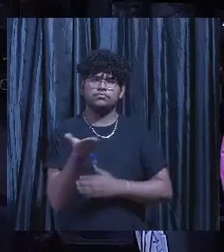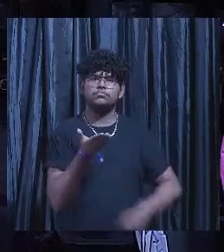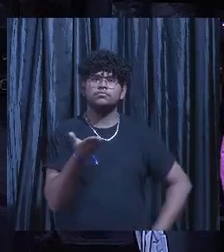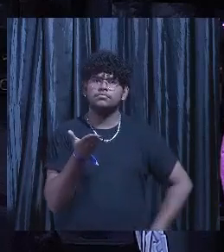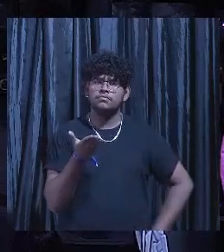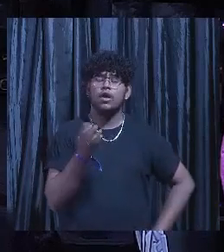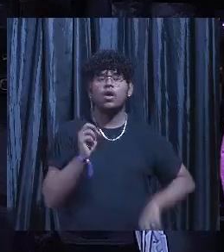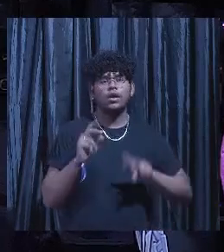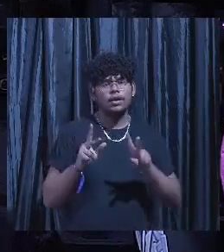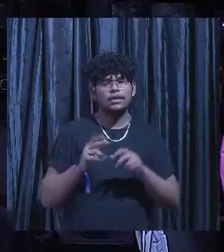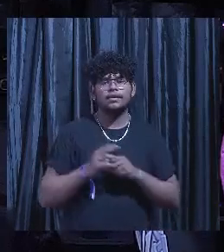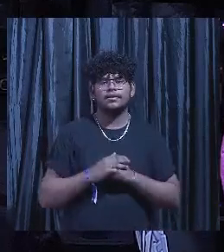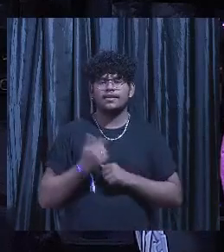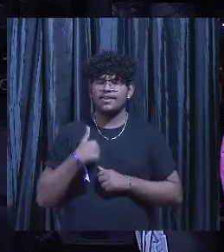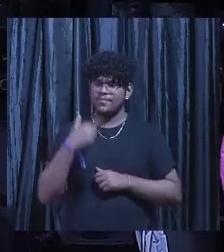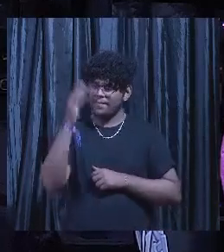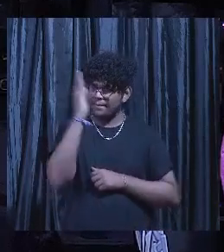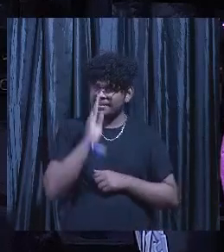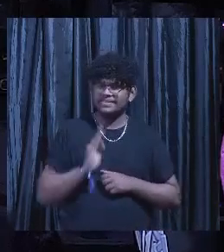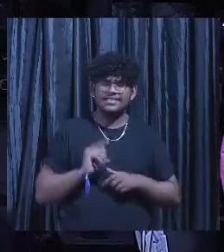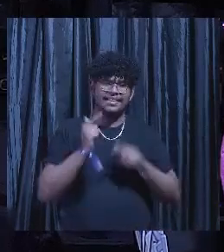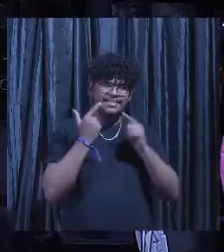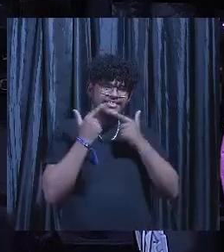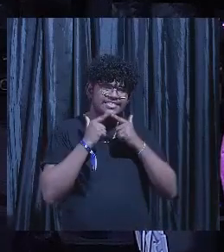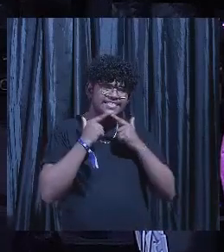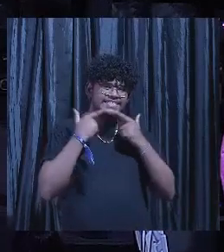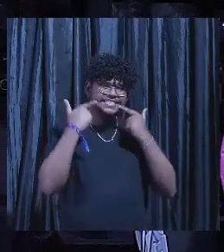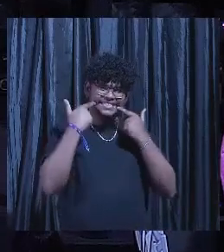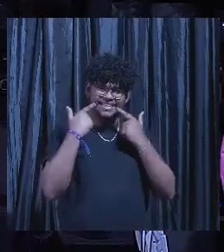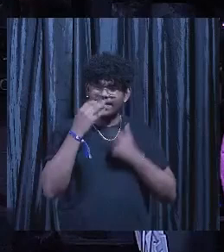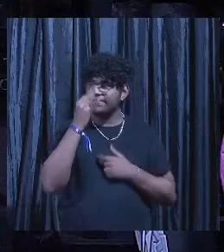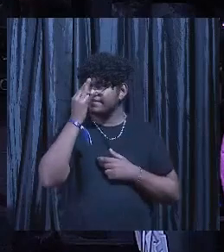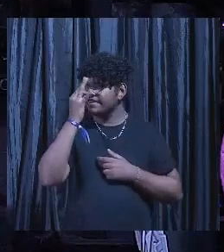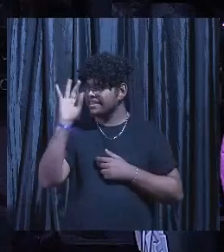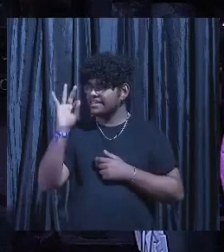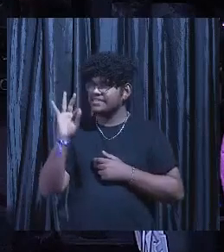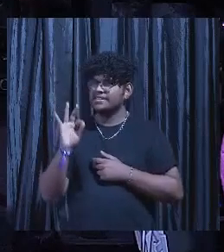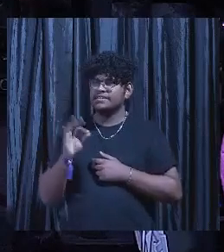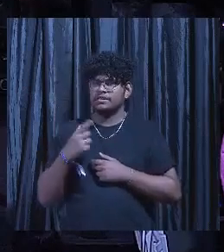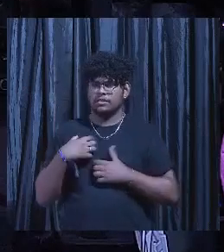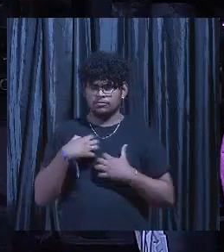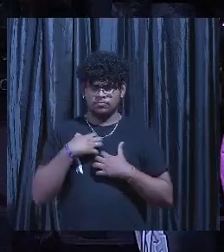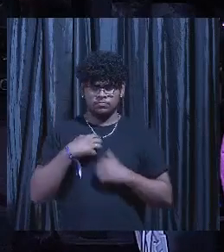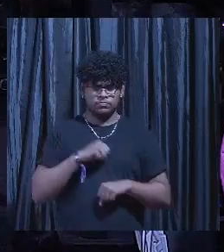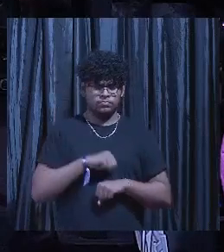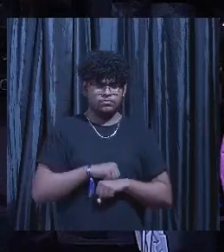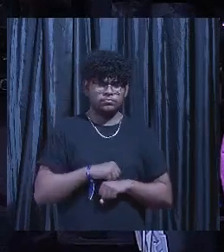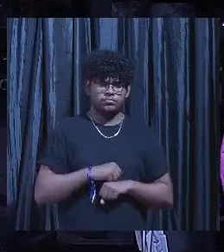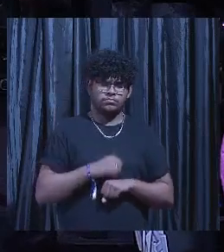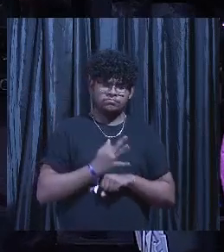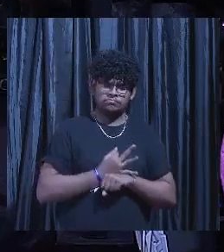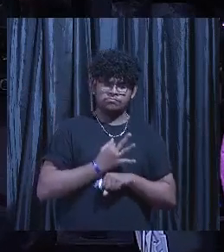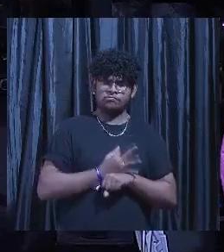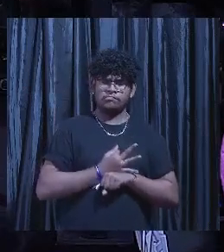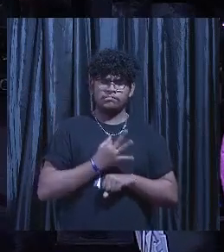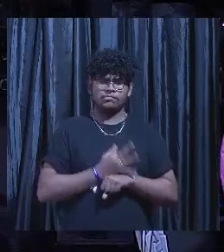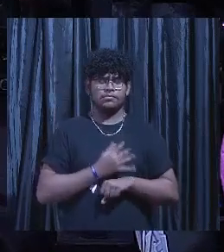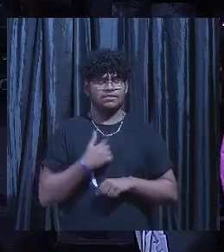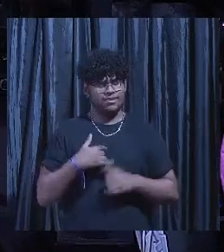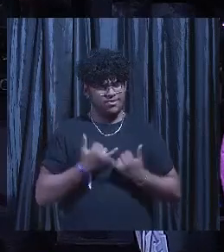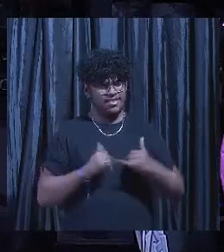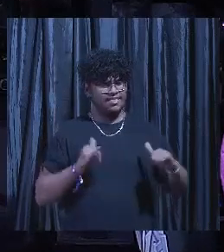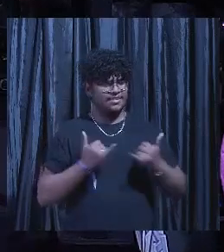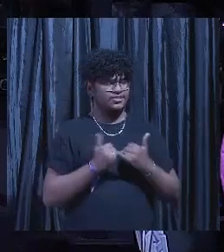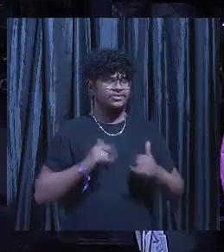era brasileira sorridente, né? Que chegava, os franceses sempre mais frios, mais ríspidos. Então eu tinha essa energia